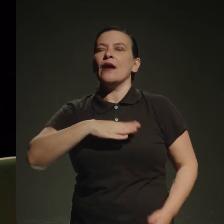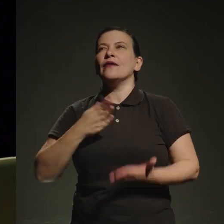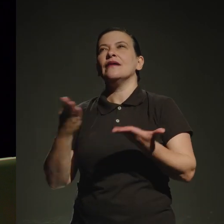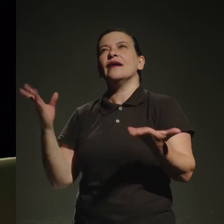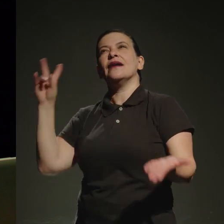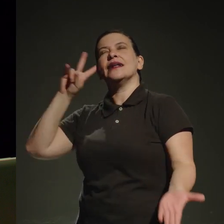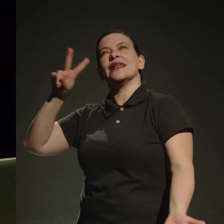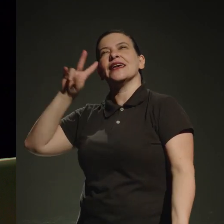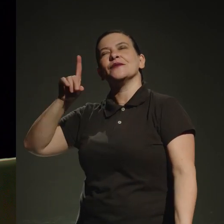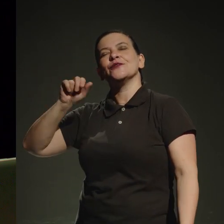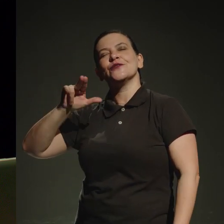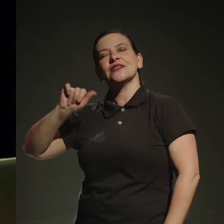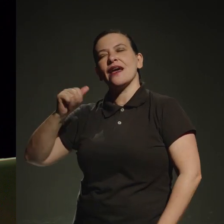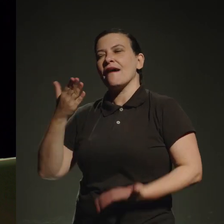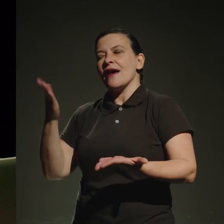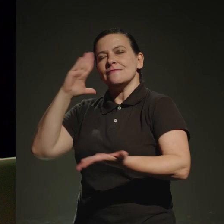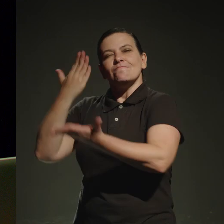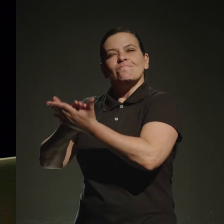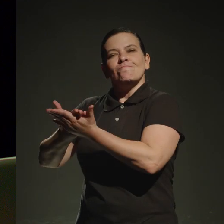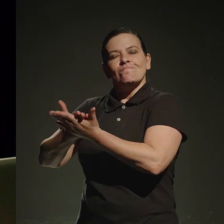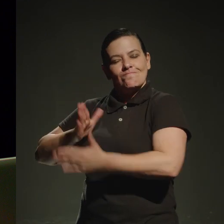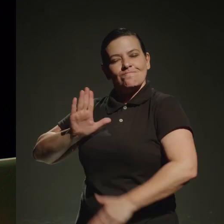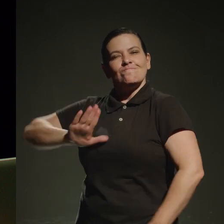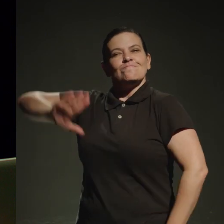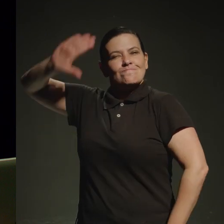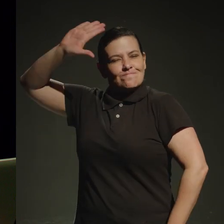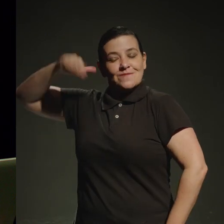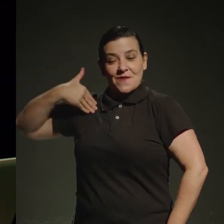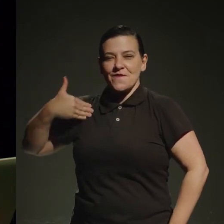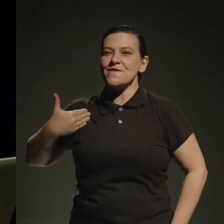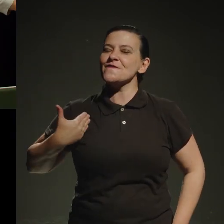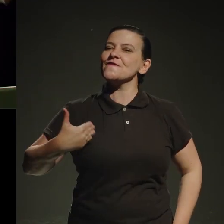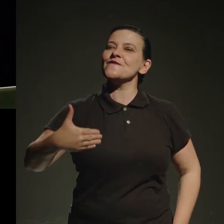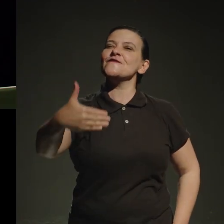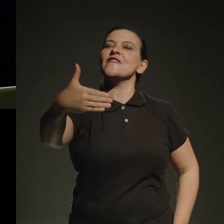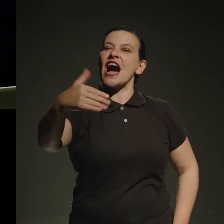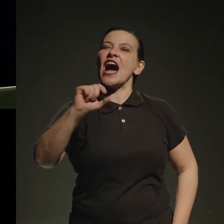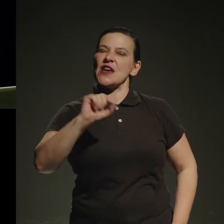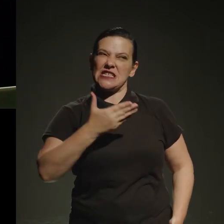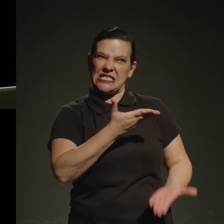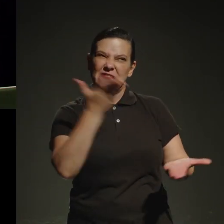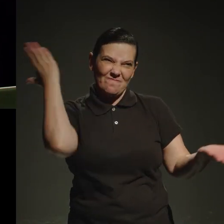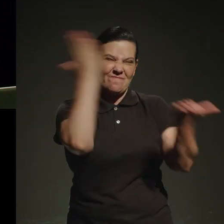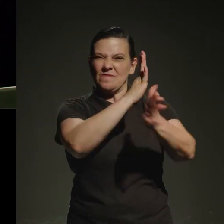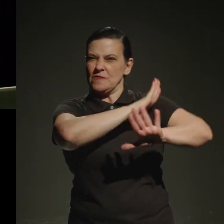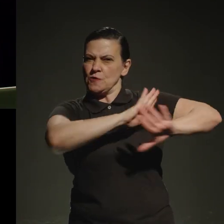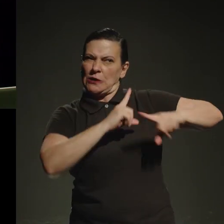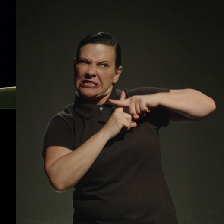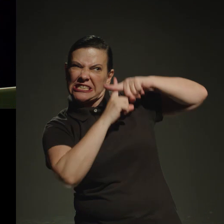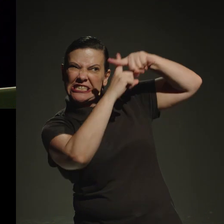honra. É chegado o vosso fim, finalmente, filisteu. Vá de retro, vudu